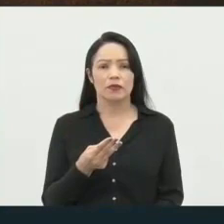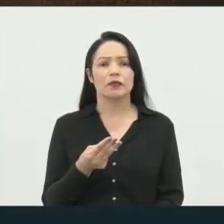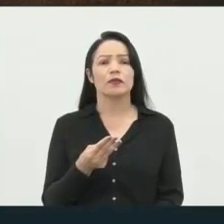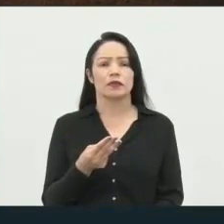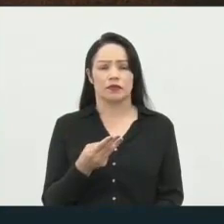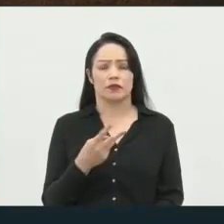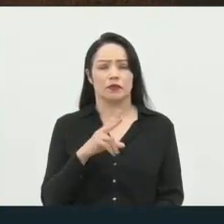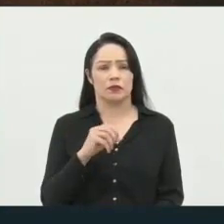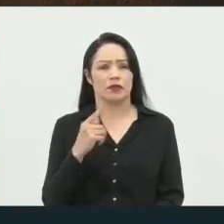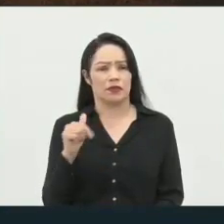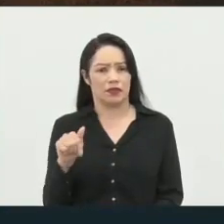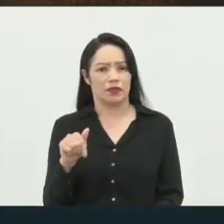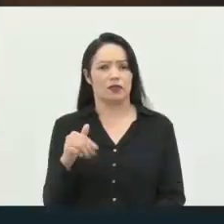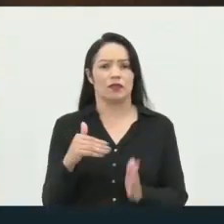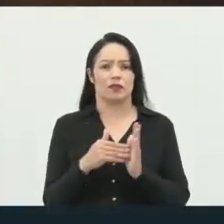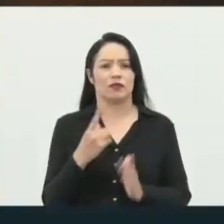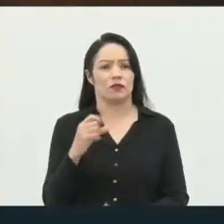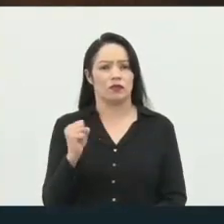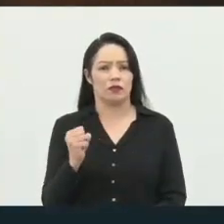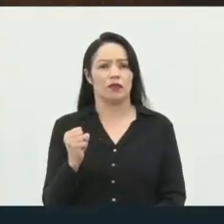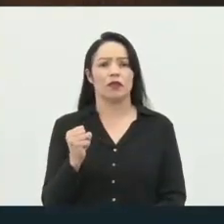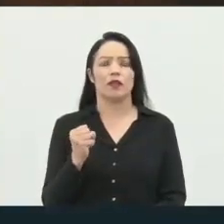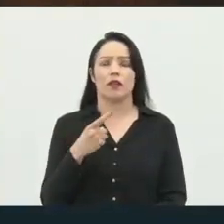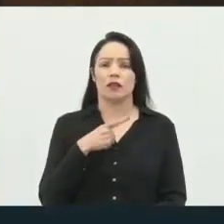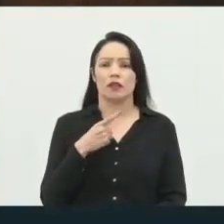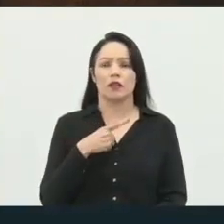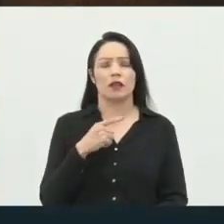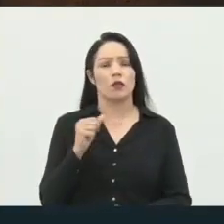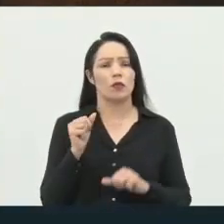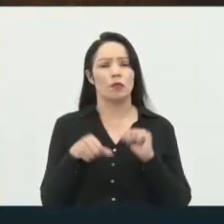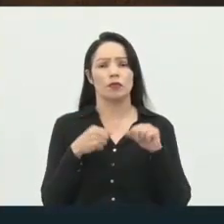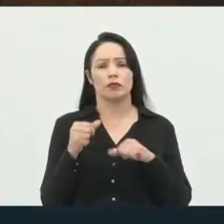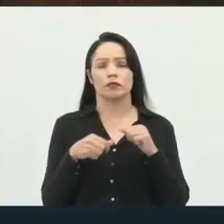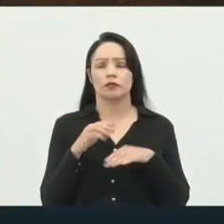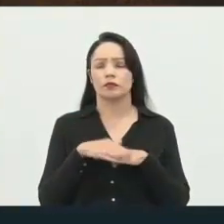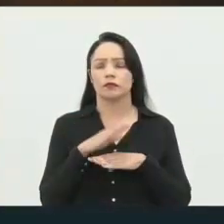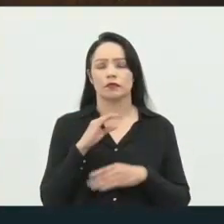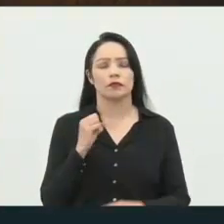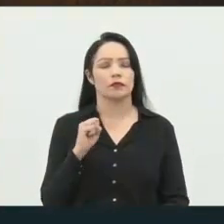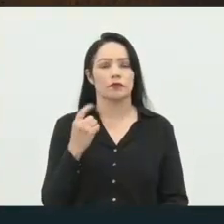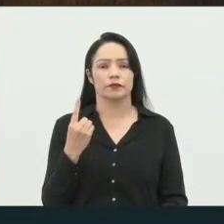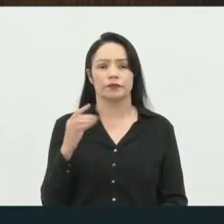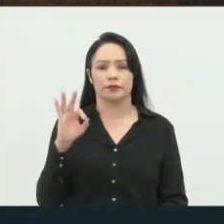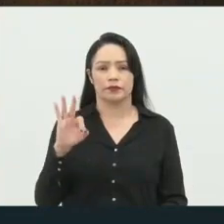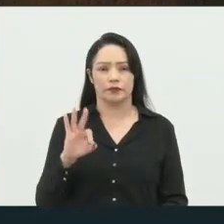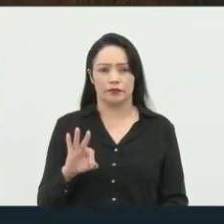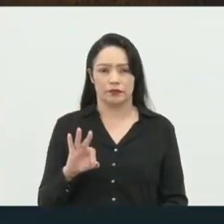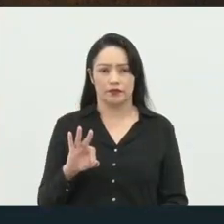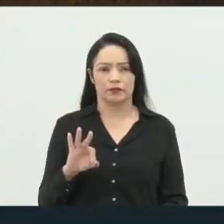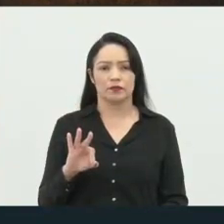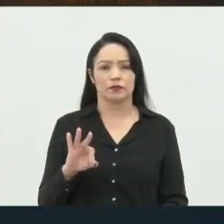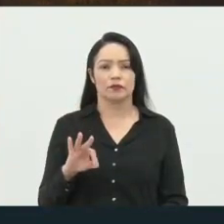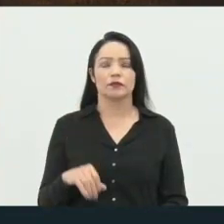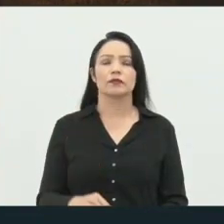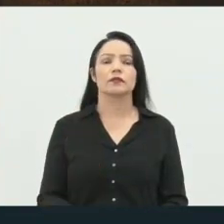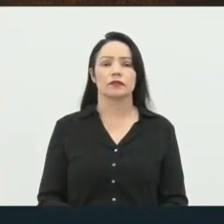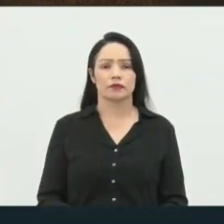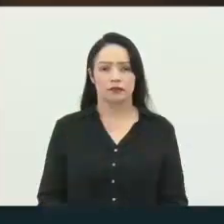que atingiu um um reajuste de mais de 81 por cento né E